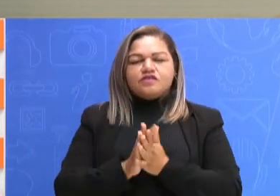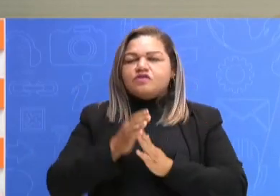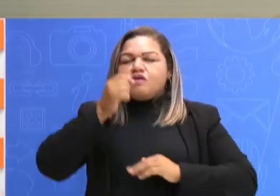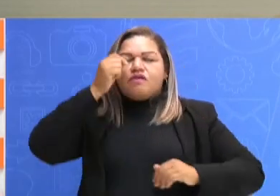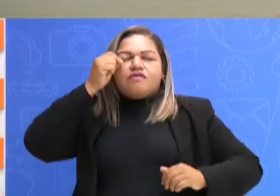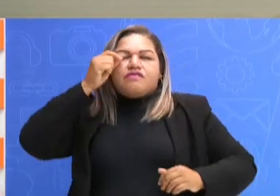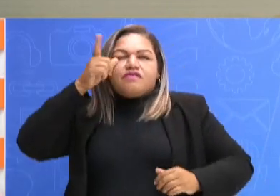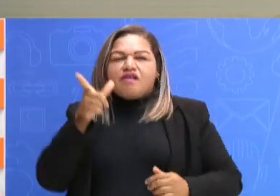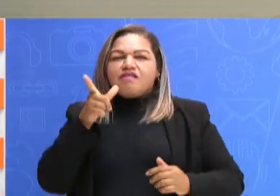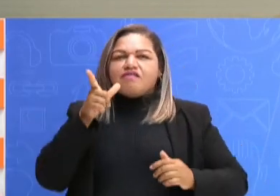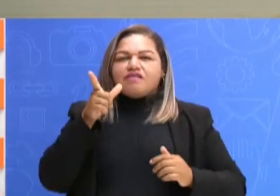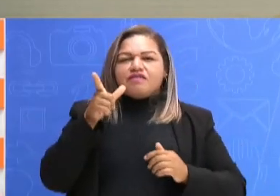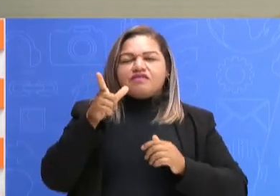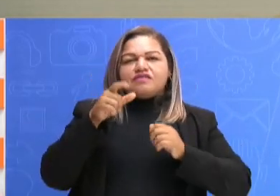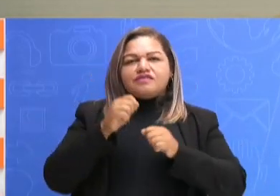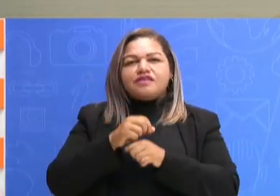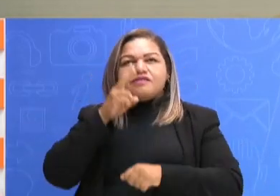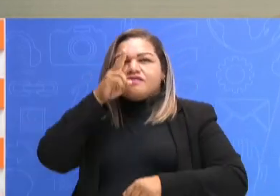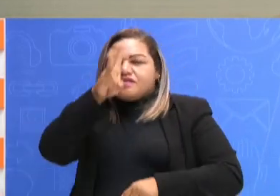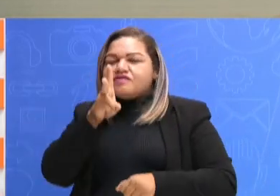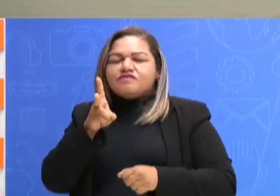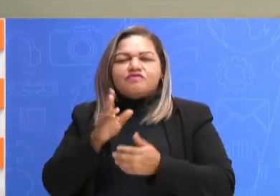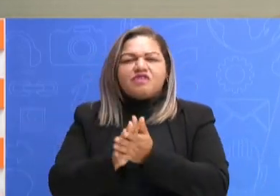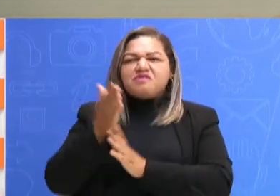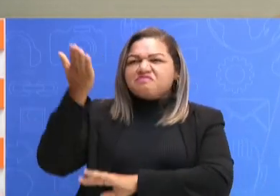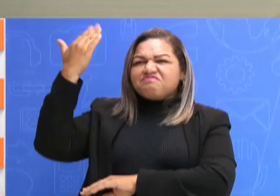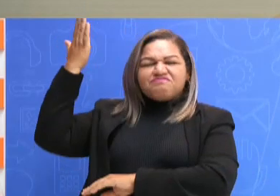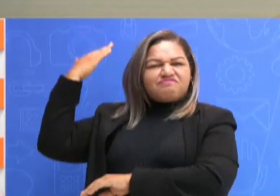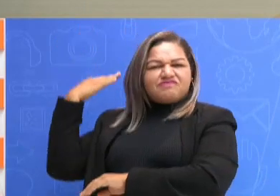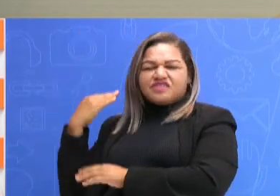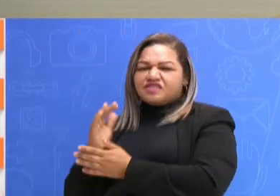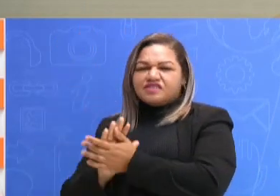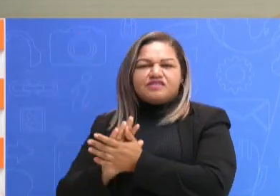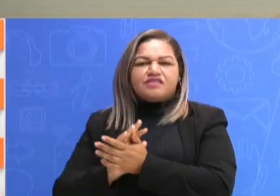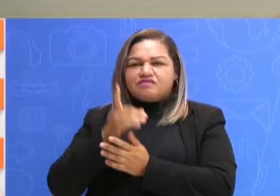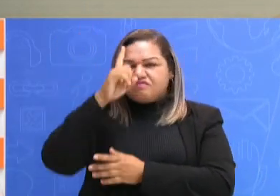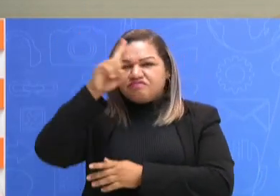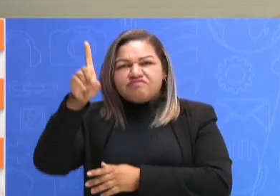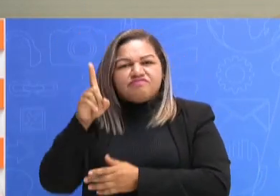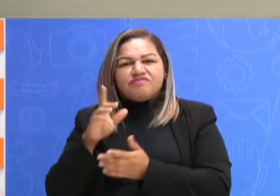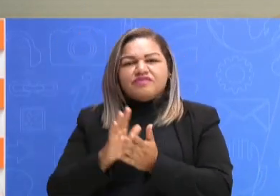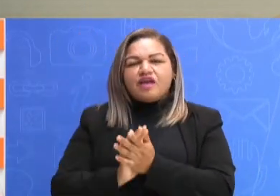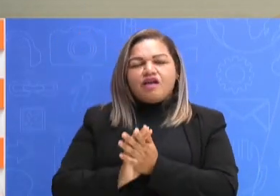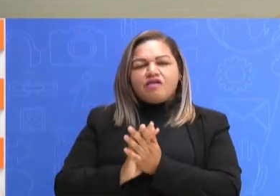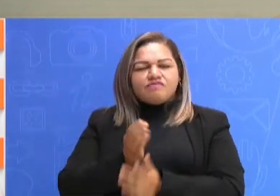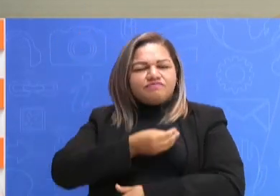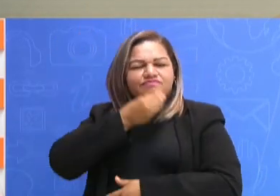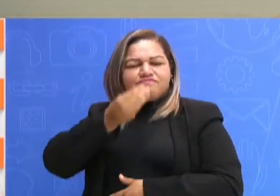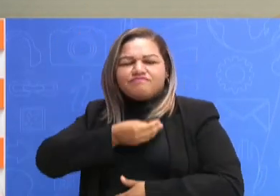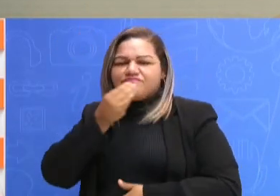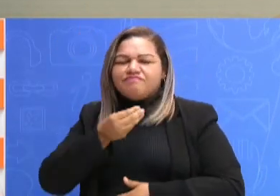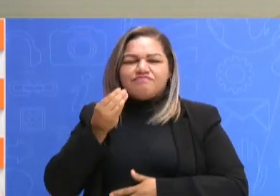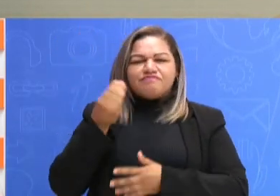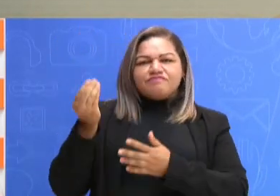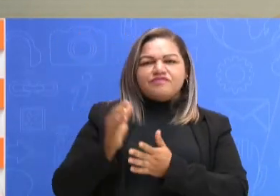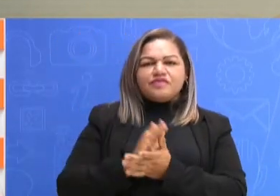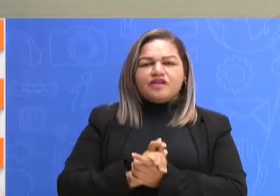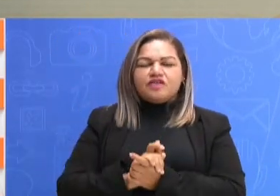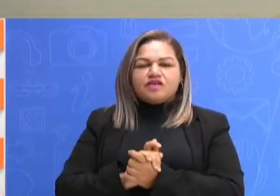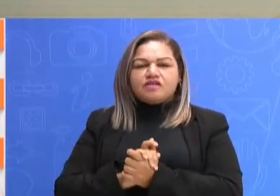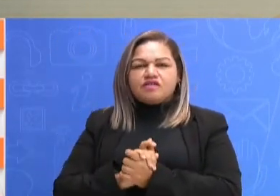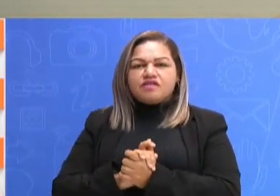acordei muito mais forte do que eu estava ontem, do que eu estava nos dias anteriores. Muito mais revigorado, muito